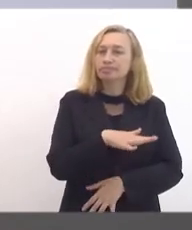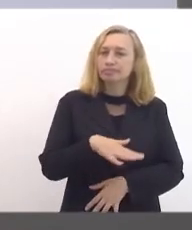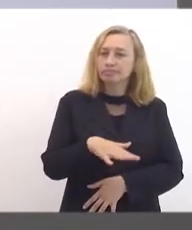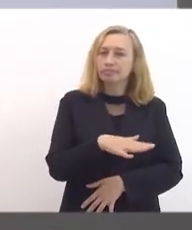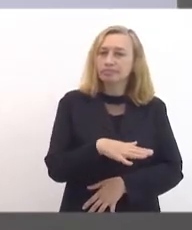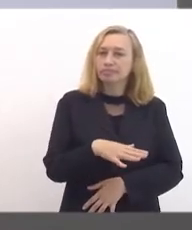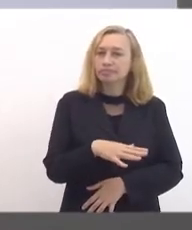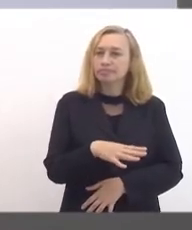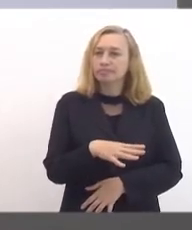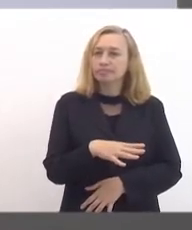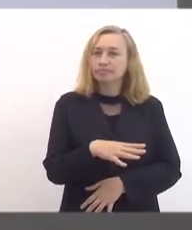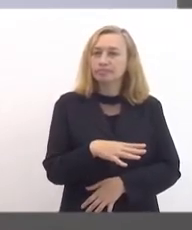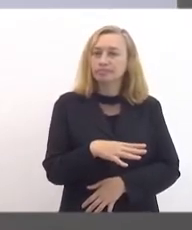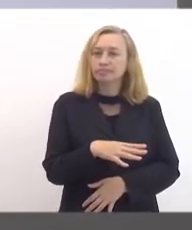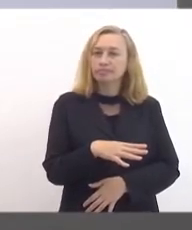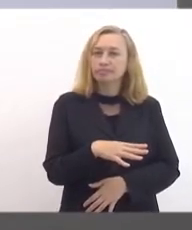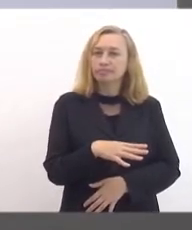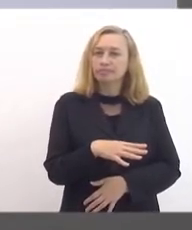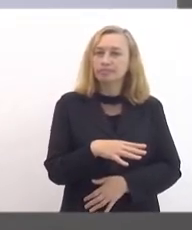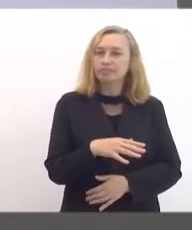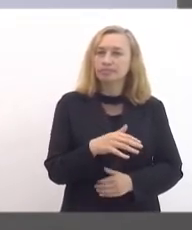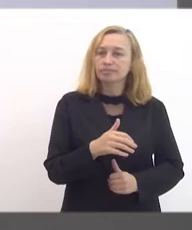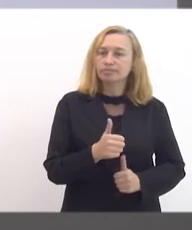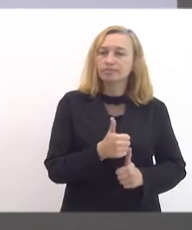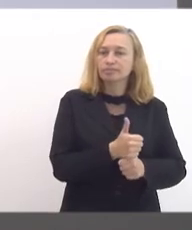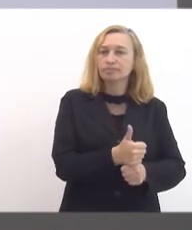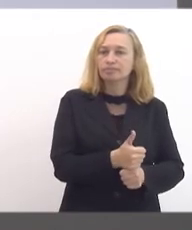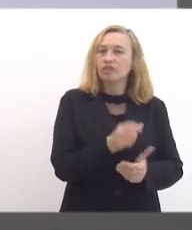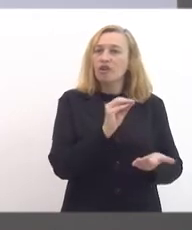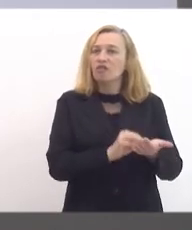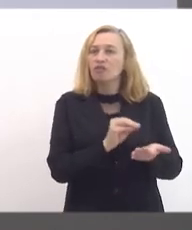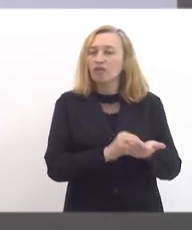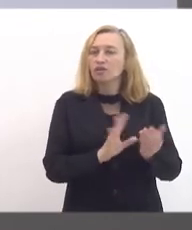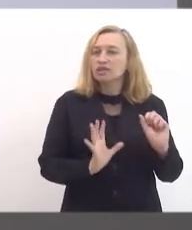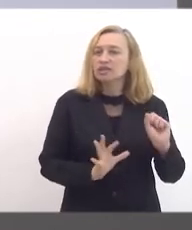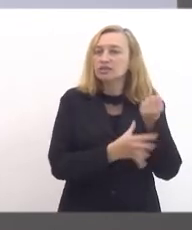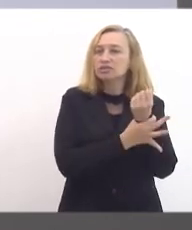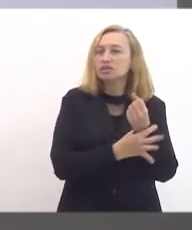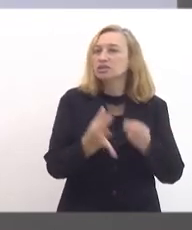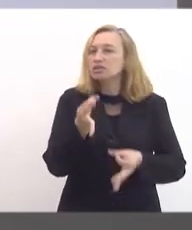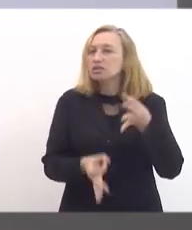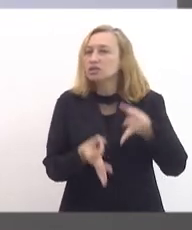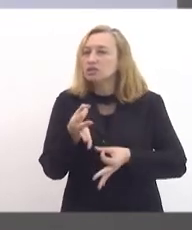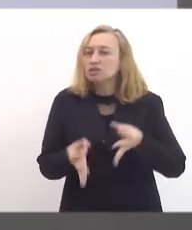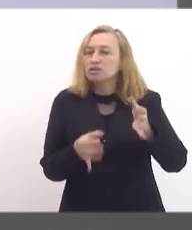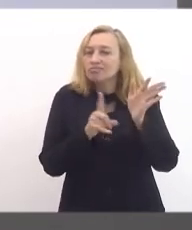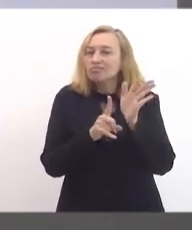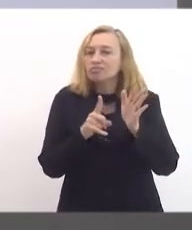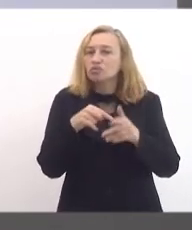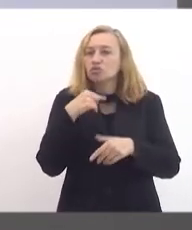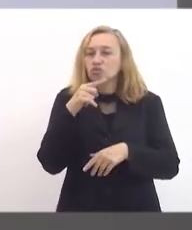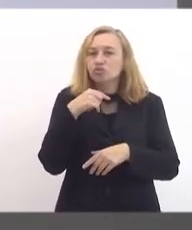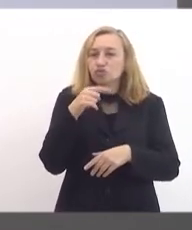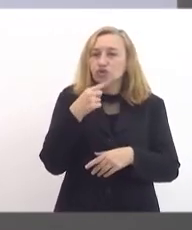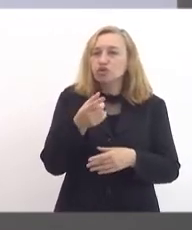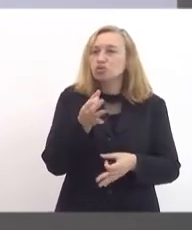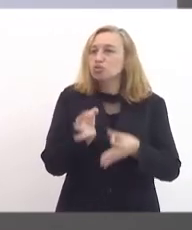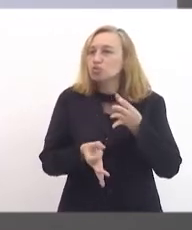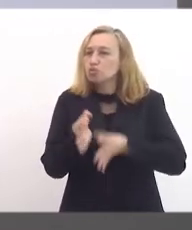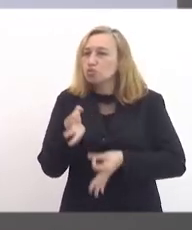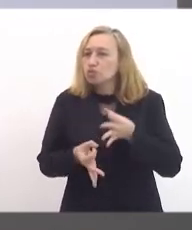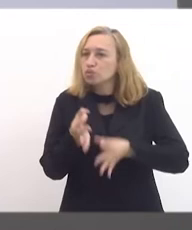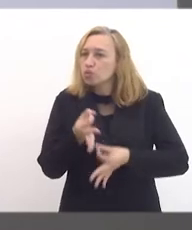benefício é por falta dessa segurança jurídica né é questionamentos judiciais